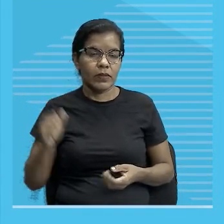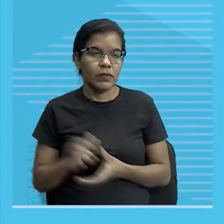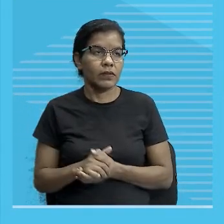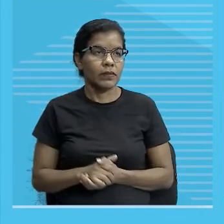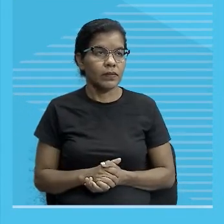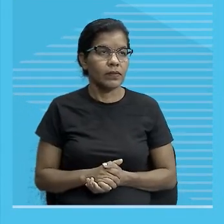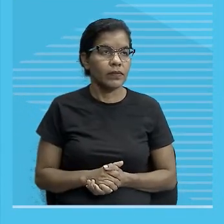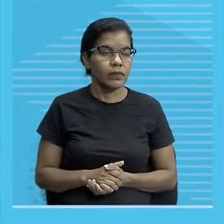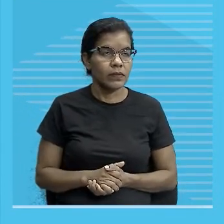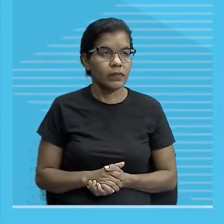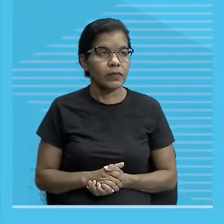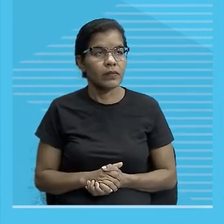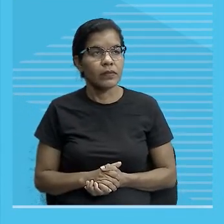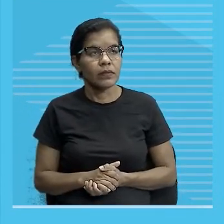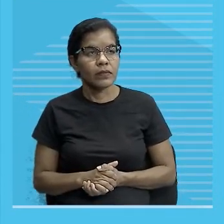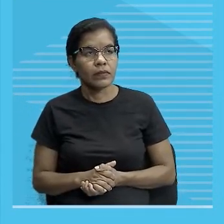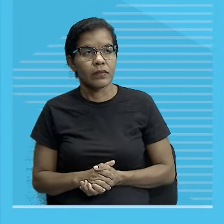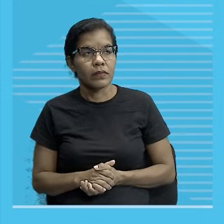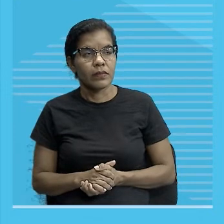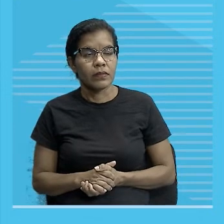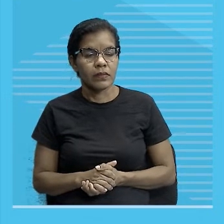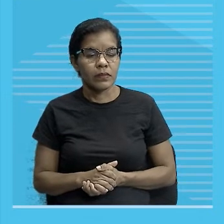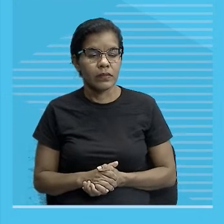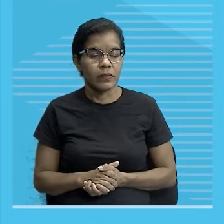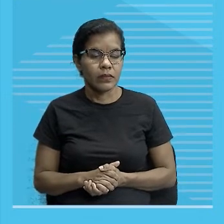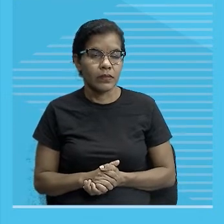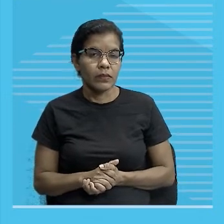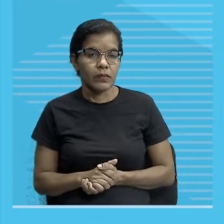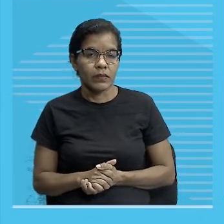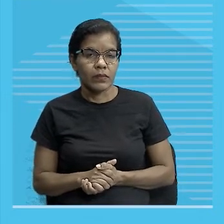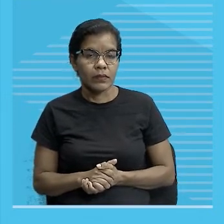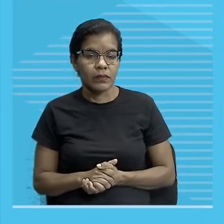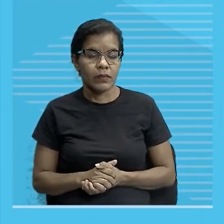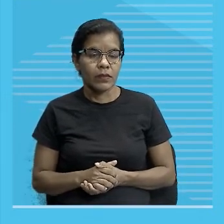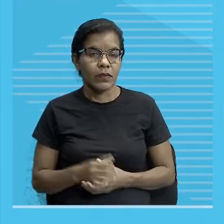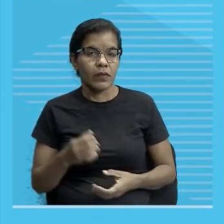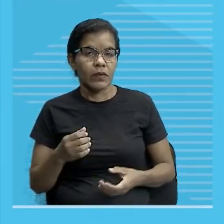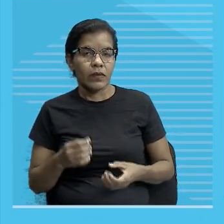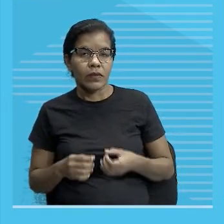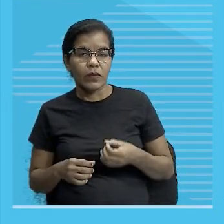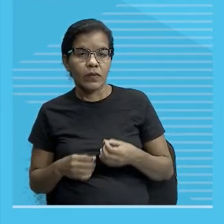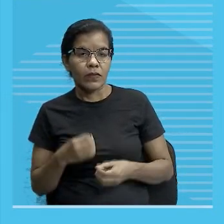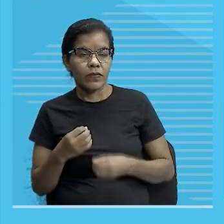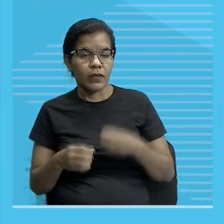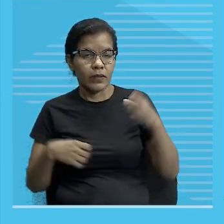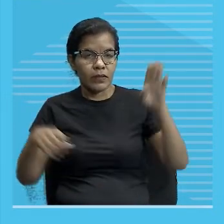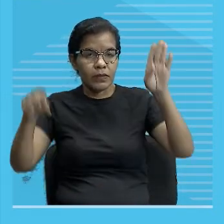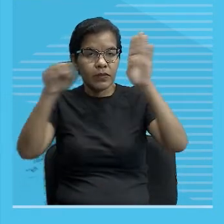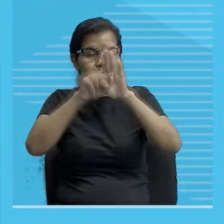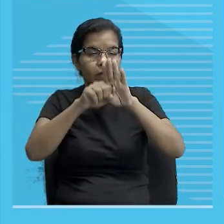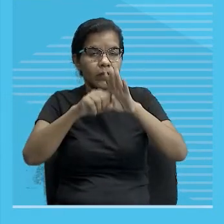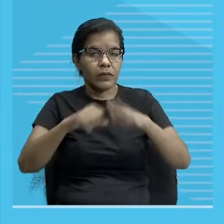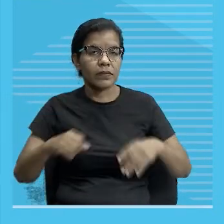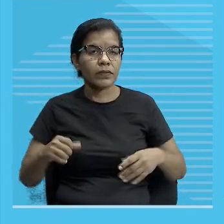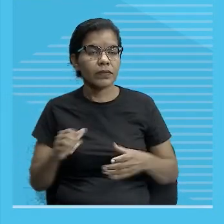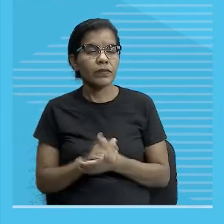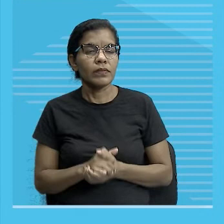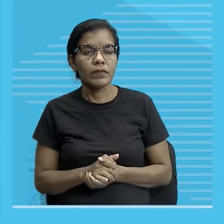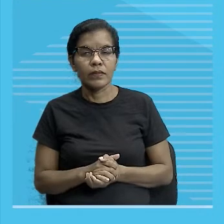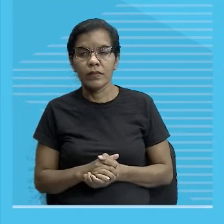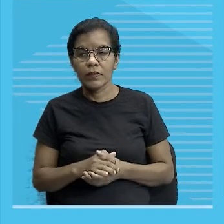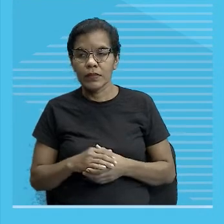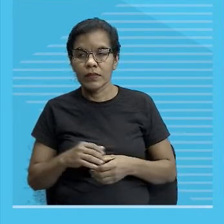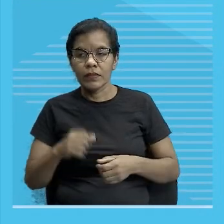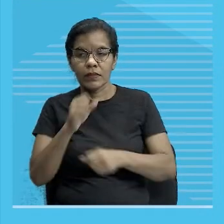não. Locuções adjetivas, aquelas que vão qualificar o substantivo, as adverbiais que vão apresentar